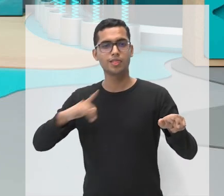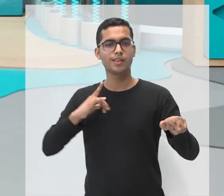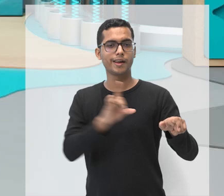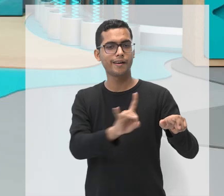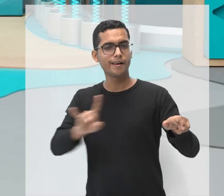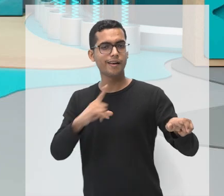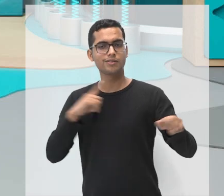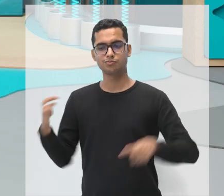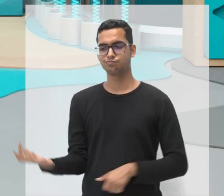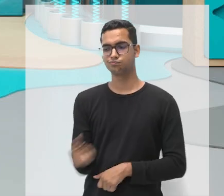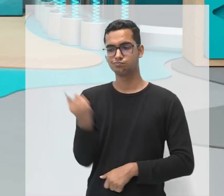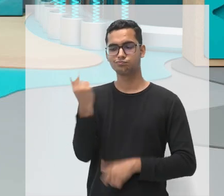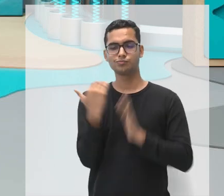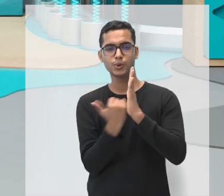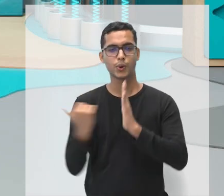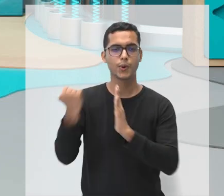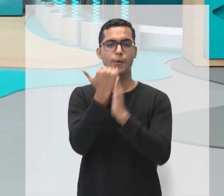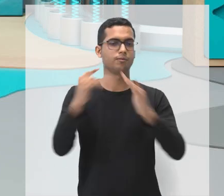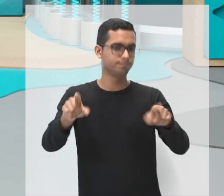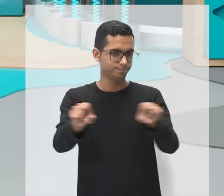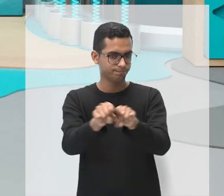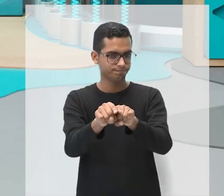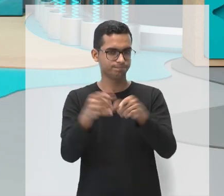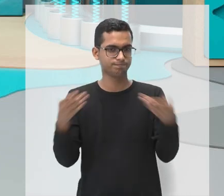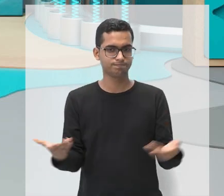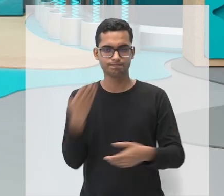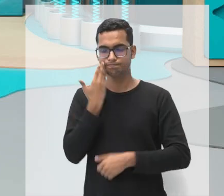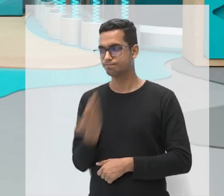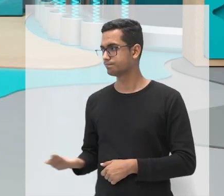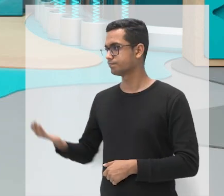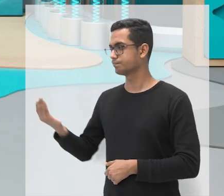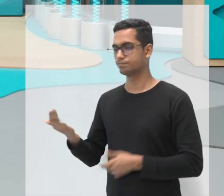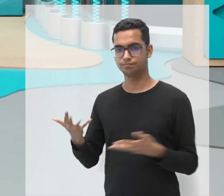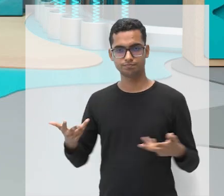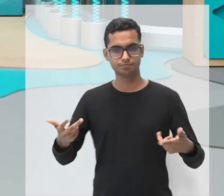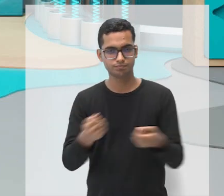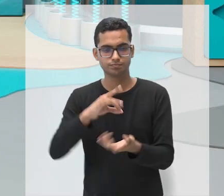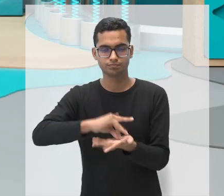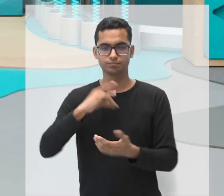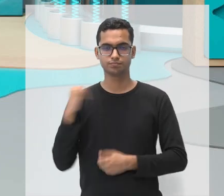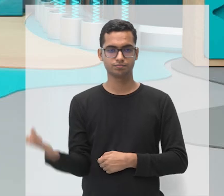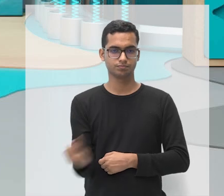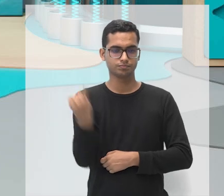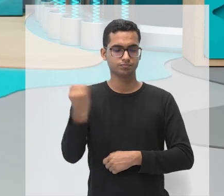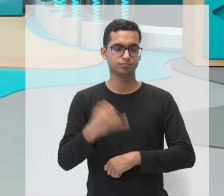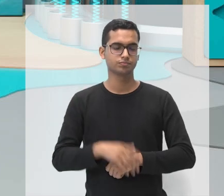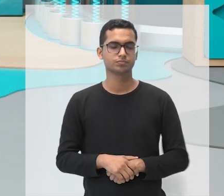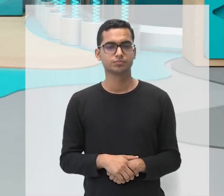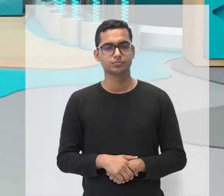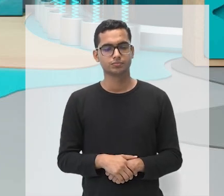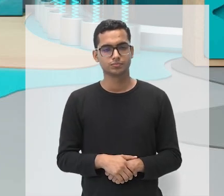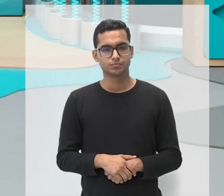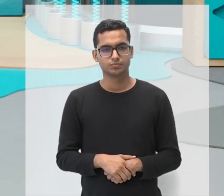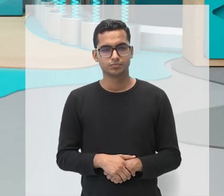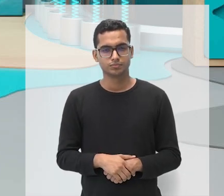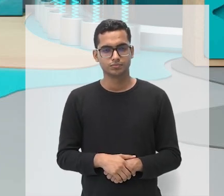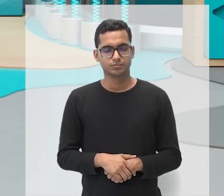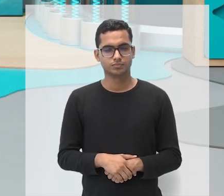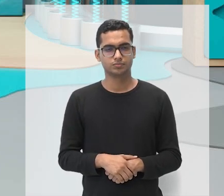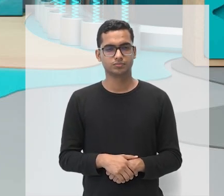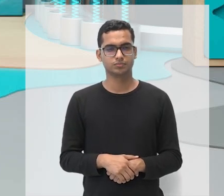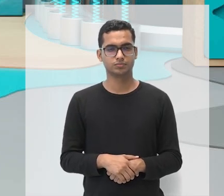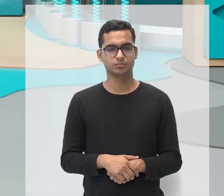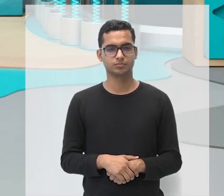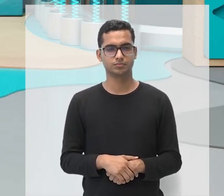iniciação e conhecimento aí do atletismo muito rica e muito valiosa. Nas nossas aulas nós falamos também sobre